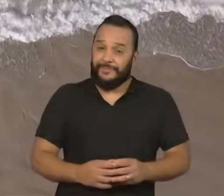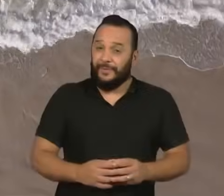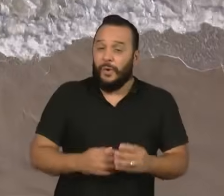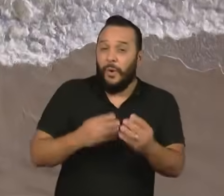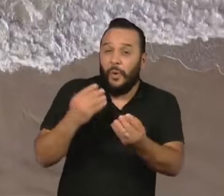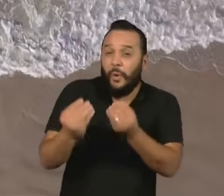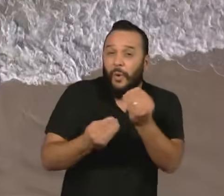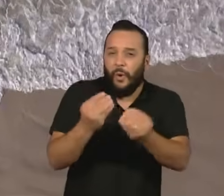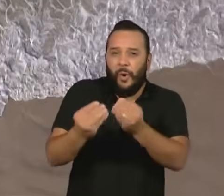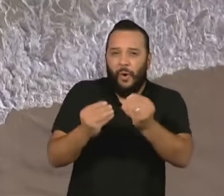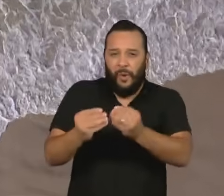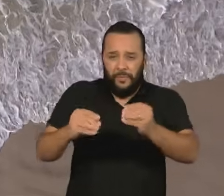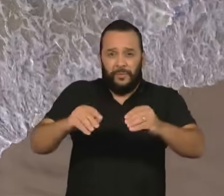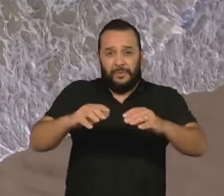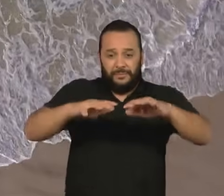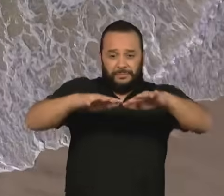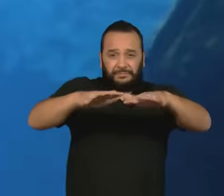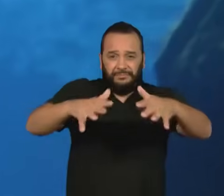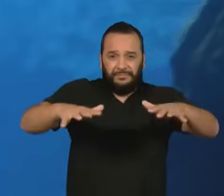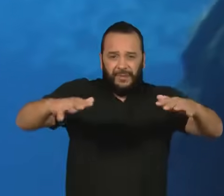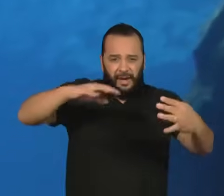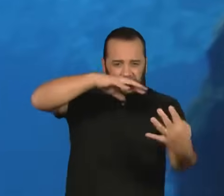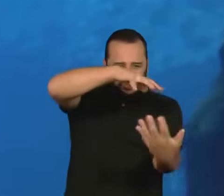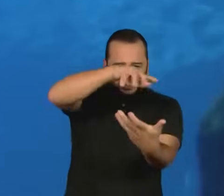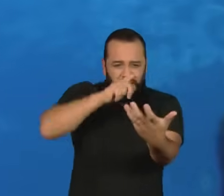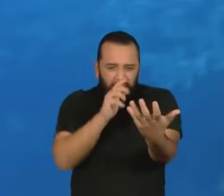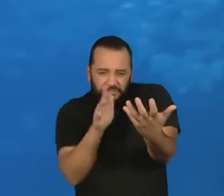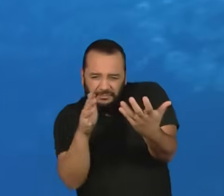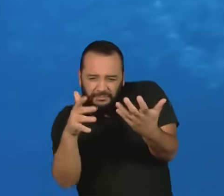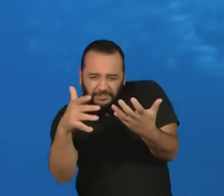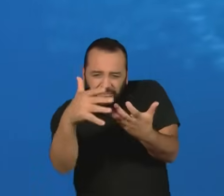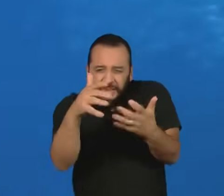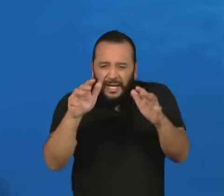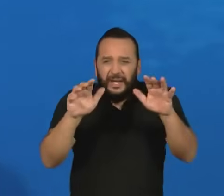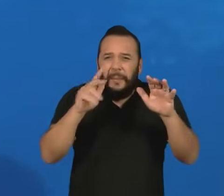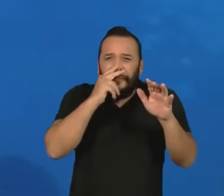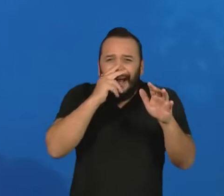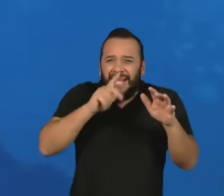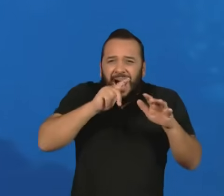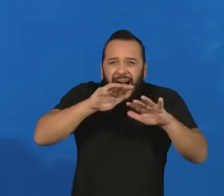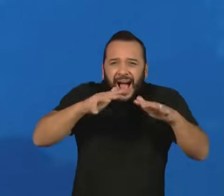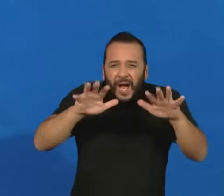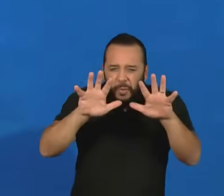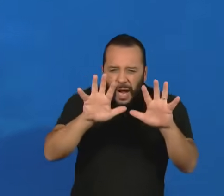processo de escurecimento dos oceanos e o reflexo na vida marinha.